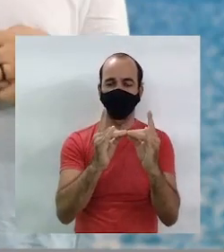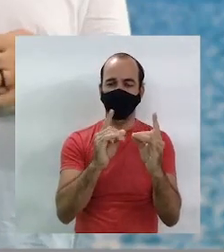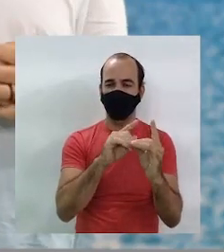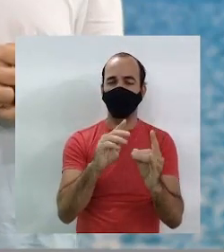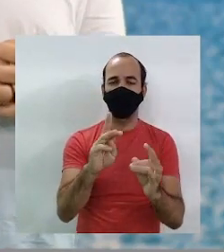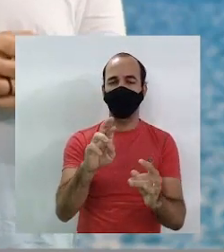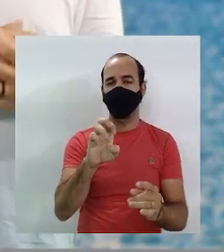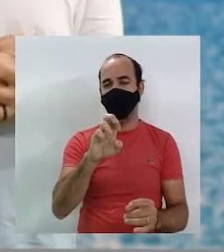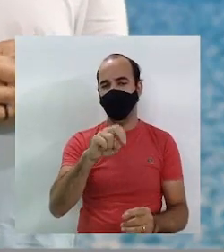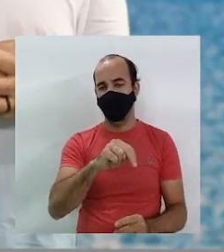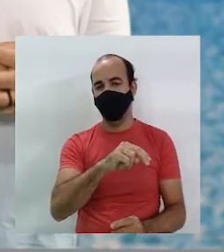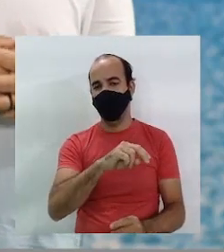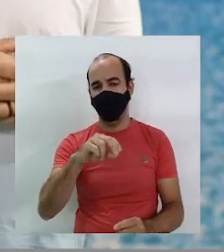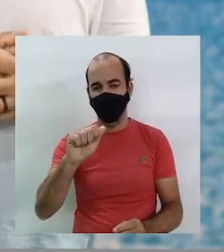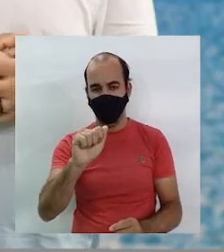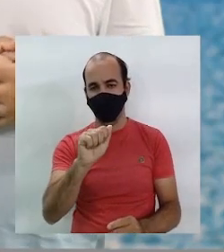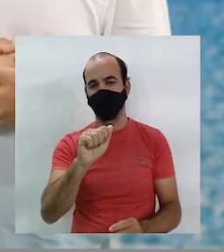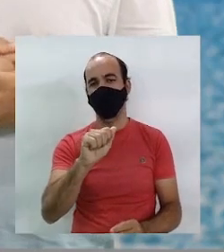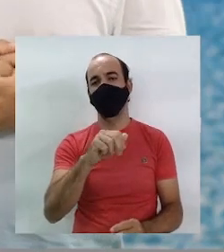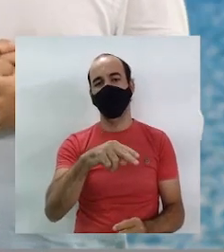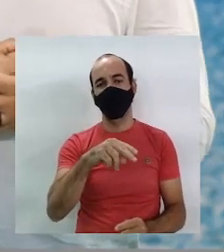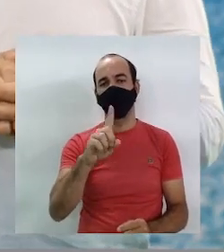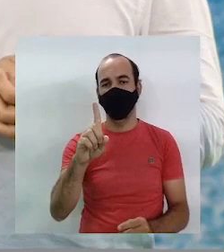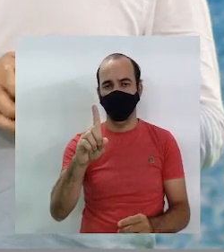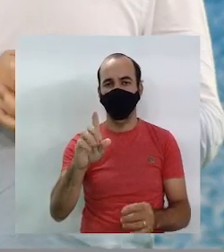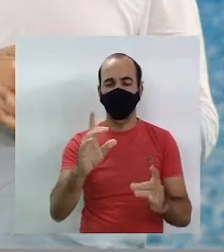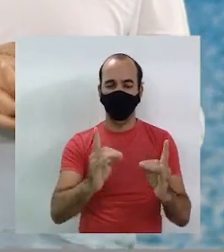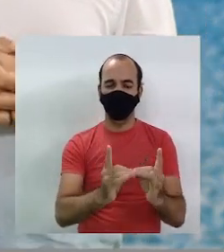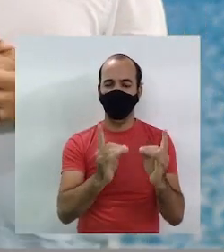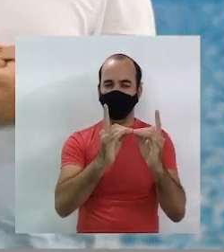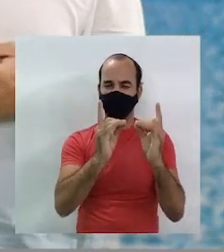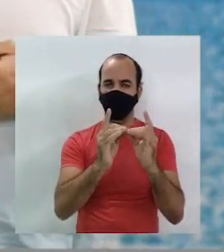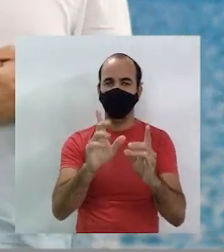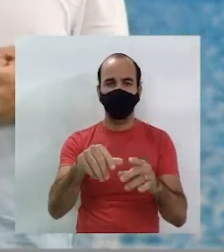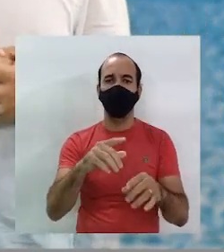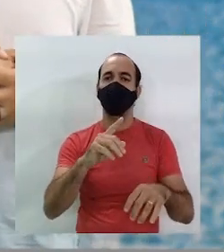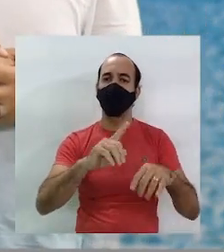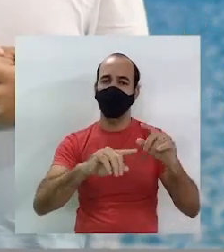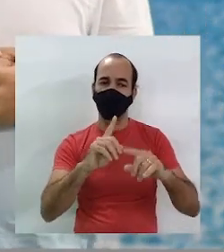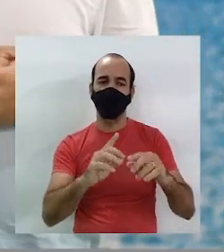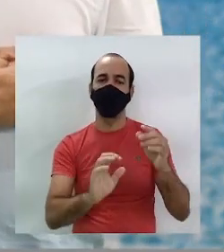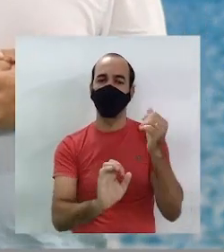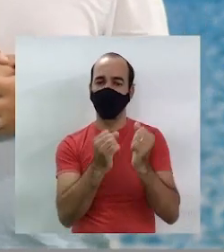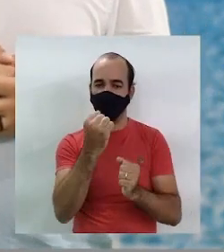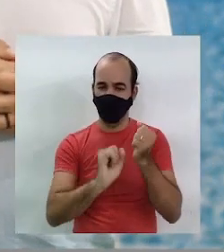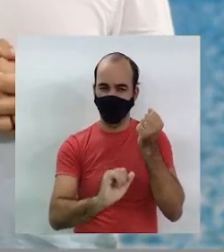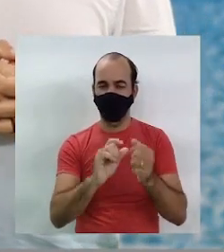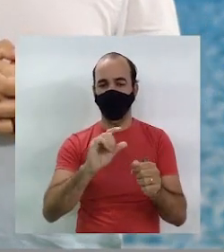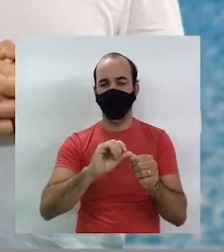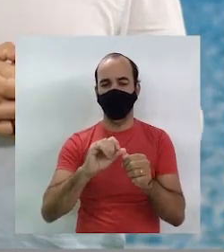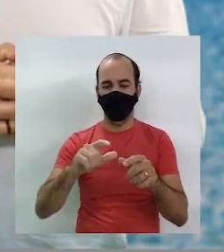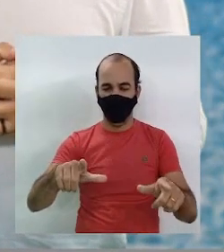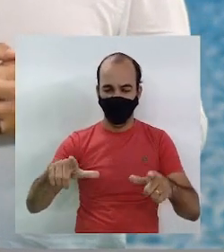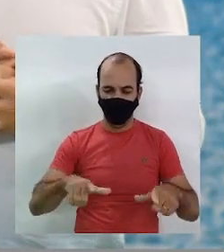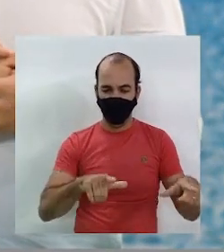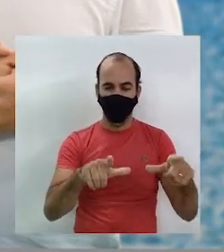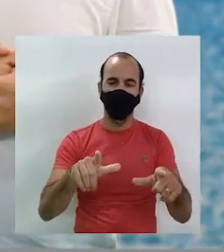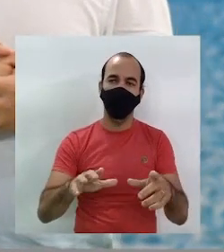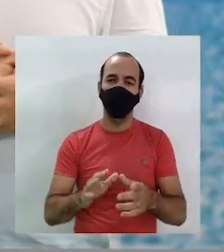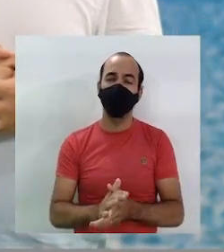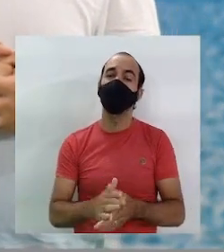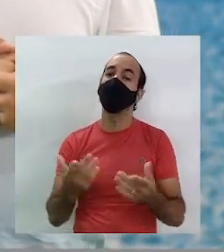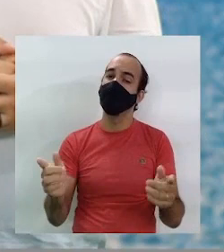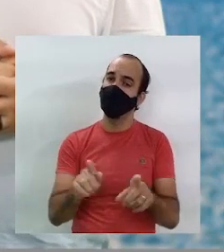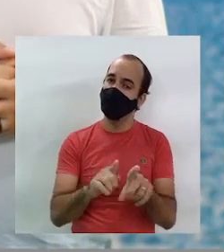grande como essa, que é a oficina de cerâmica. E é importante saber, justamente, quando o senhor fala que é apaixonado pela questão das artes, saber que em nosso